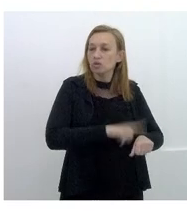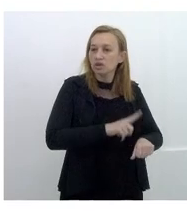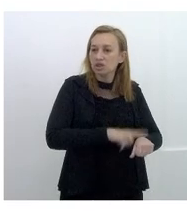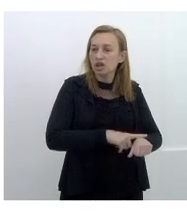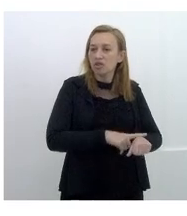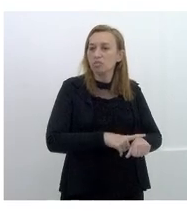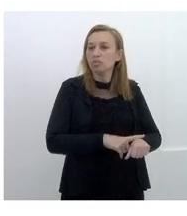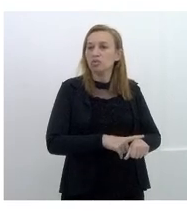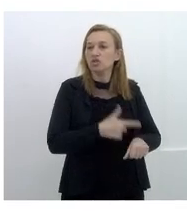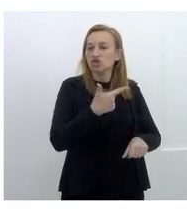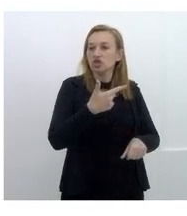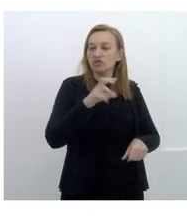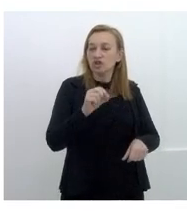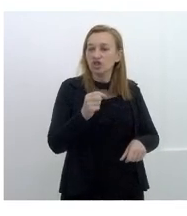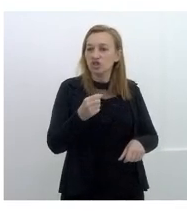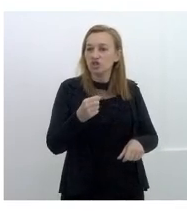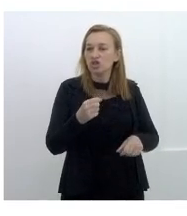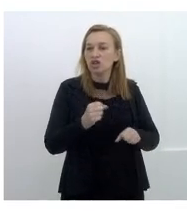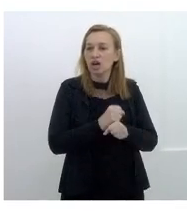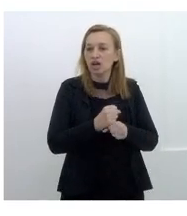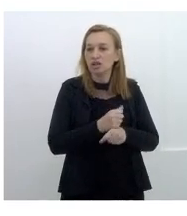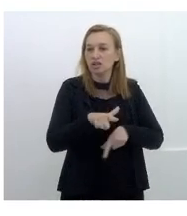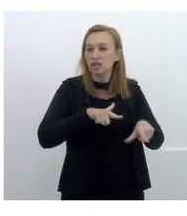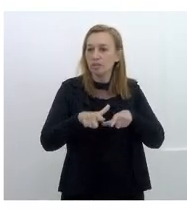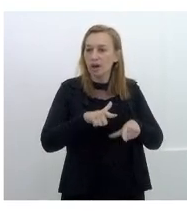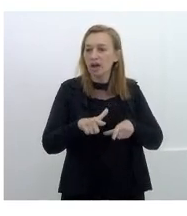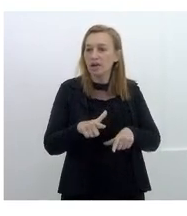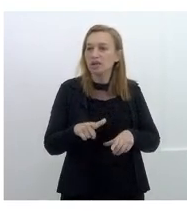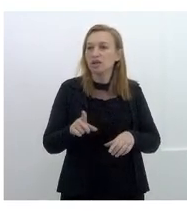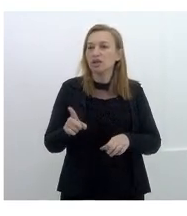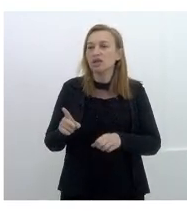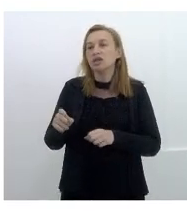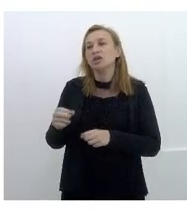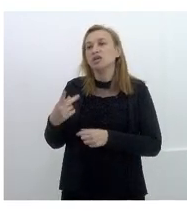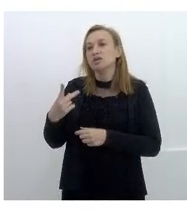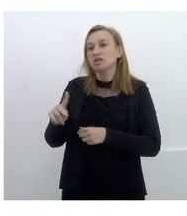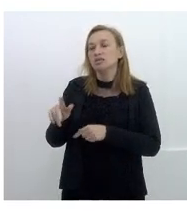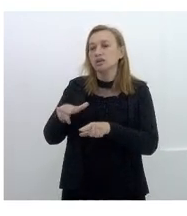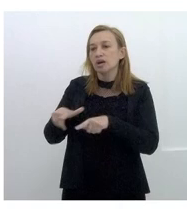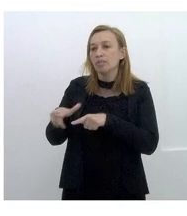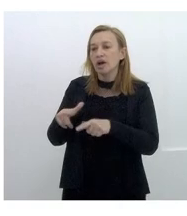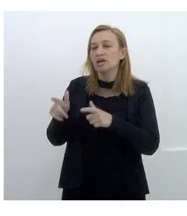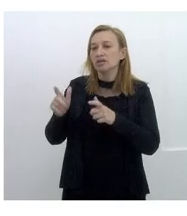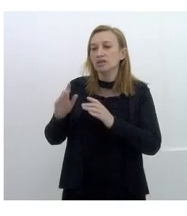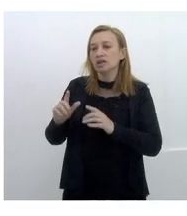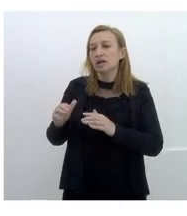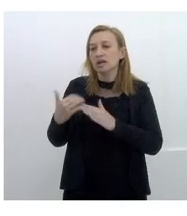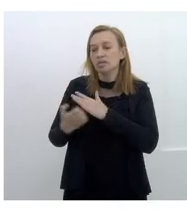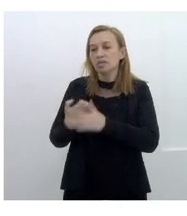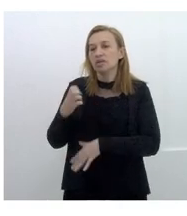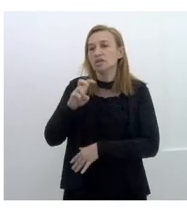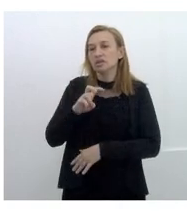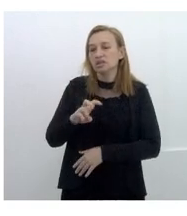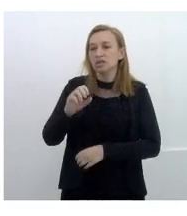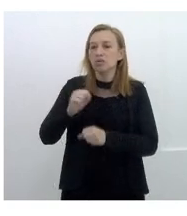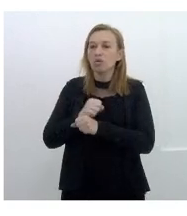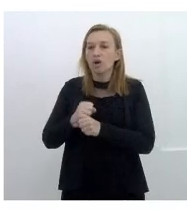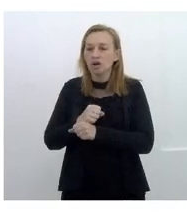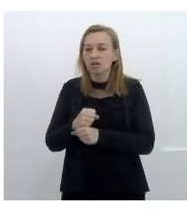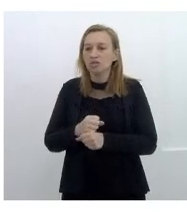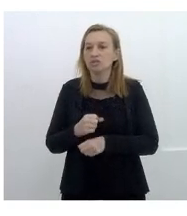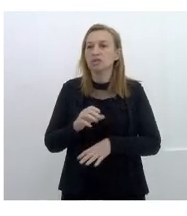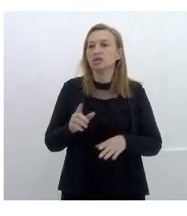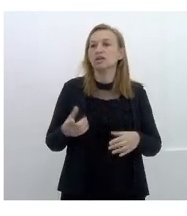serviço público de 20 anos tempo no cargo efetivo de cinco anos e uma idade mínima de 57 anos e